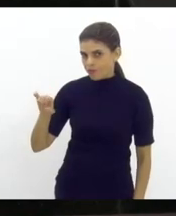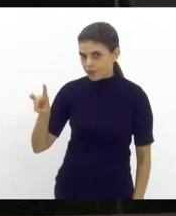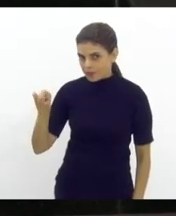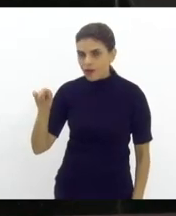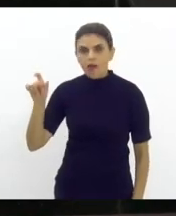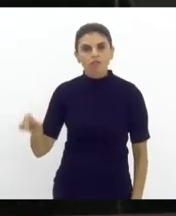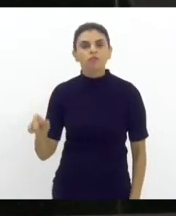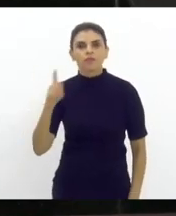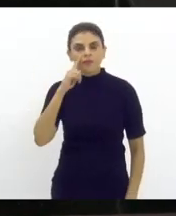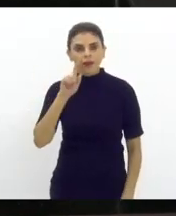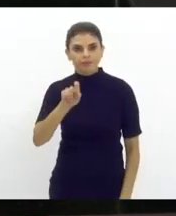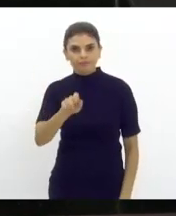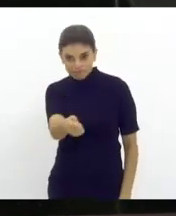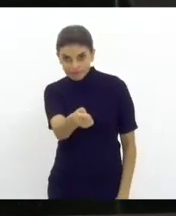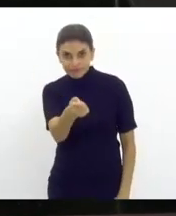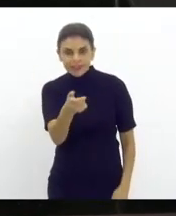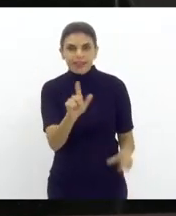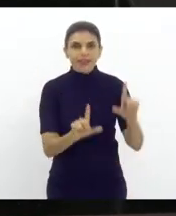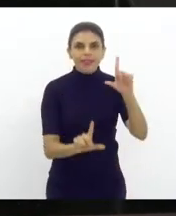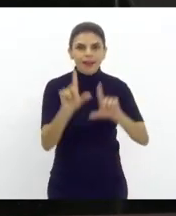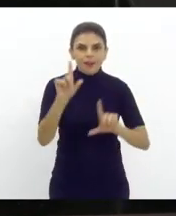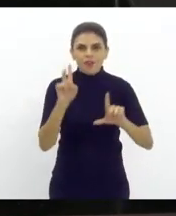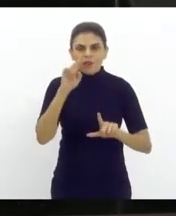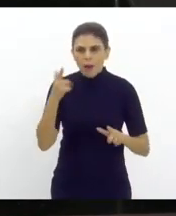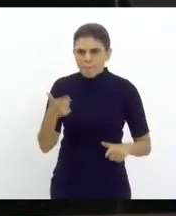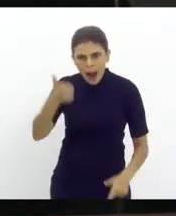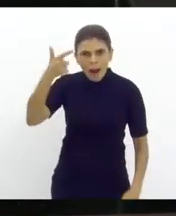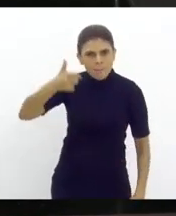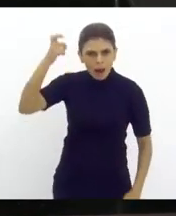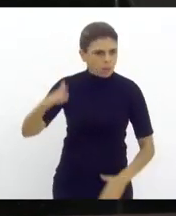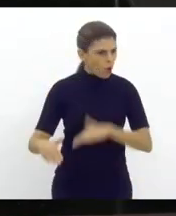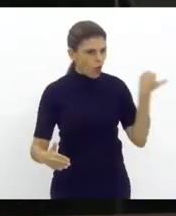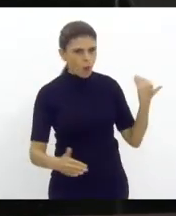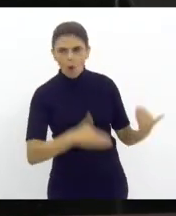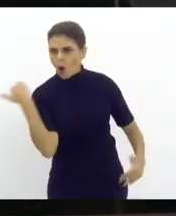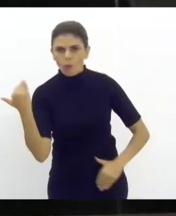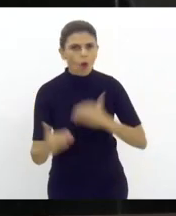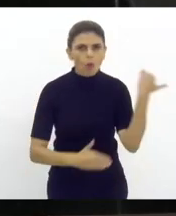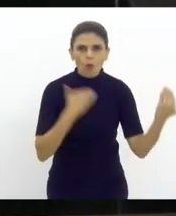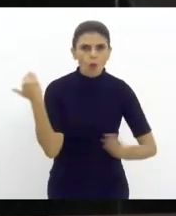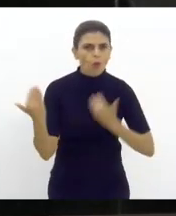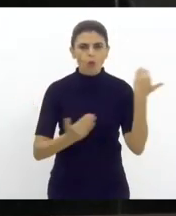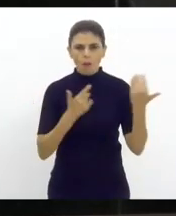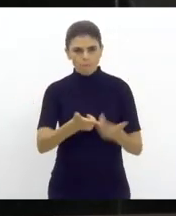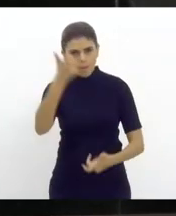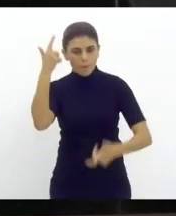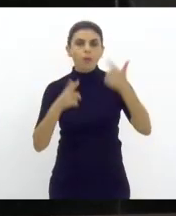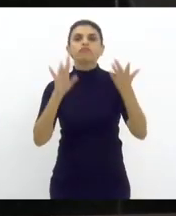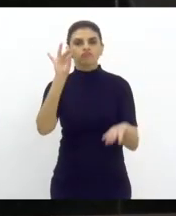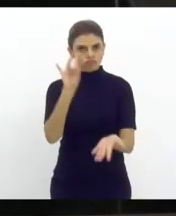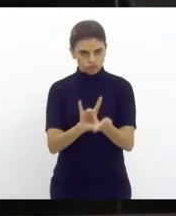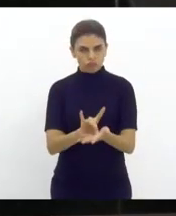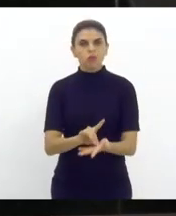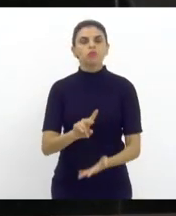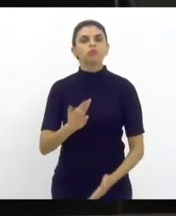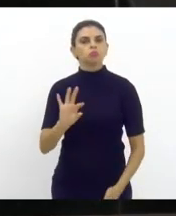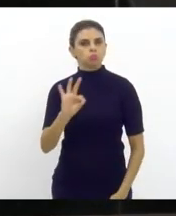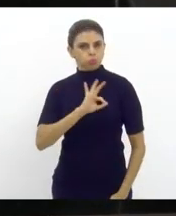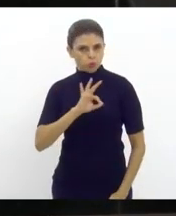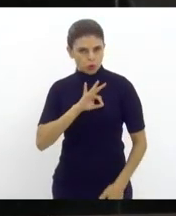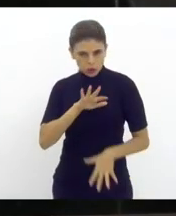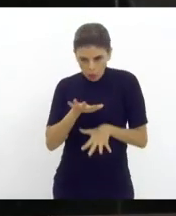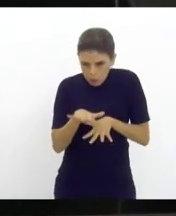quando você liga a sua televisão só vê só tira tira tira e morreu falando morreu Scan mas nós estamos vendo a polícia realmente mostrando